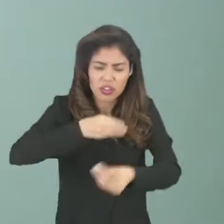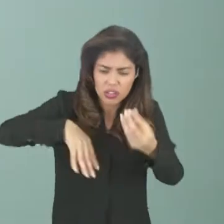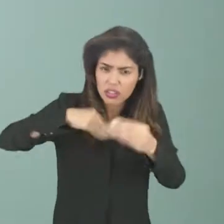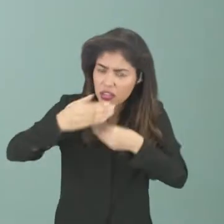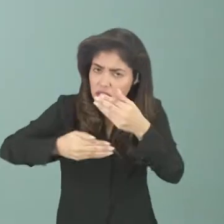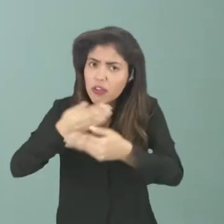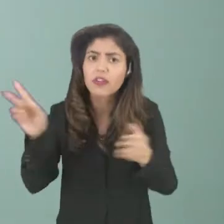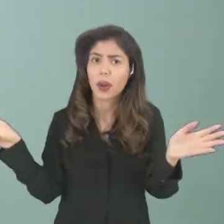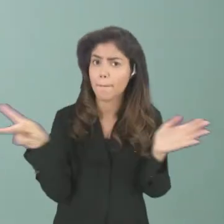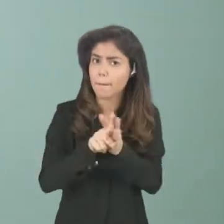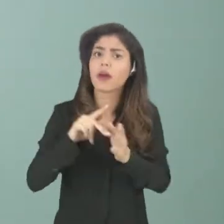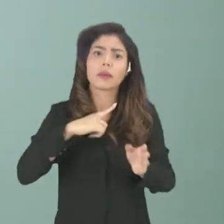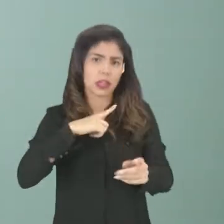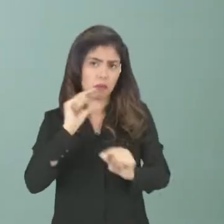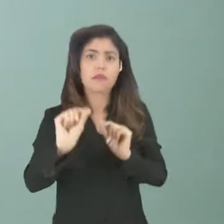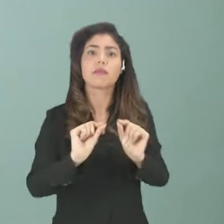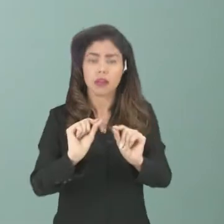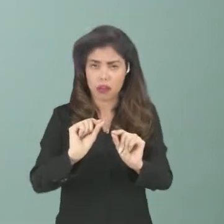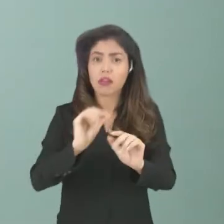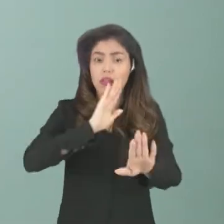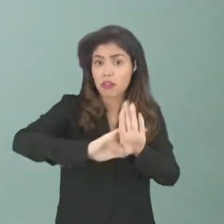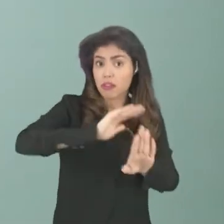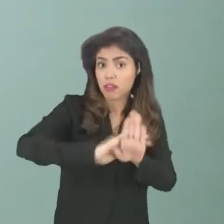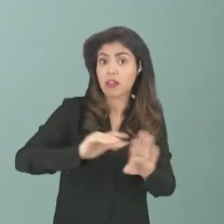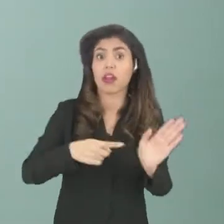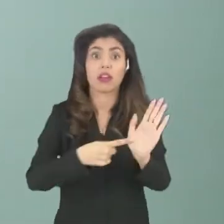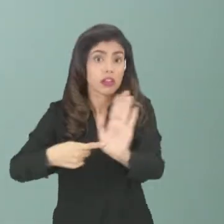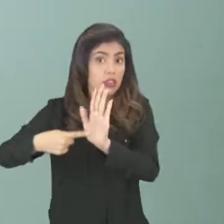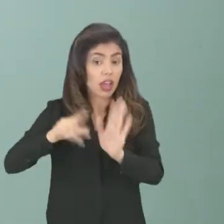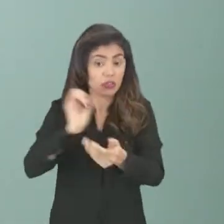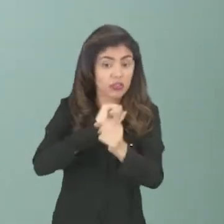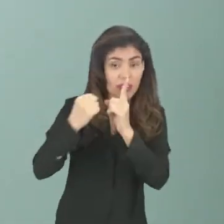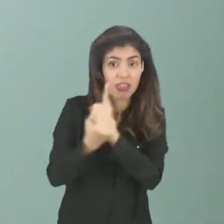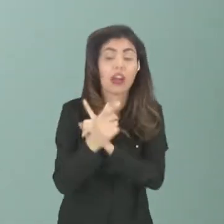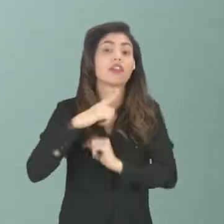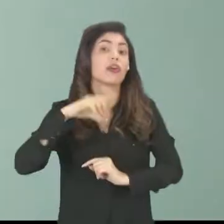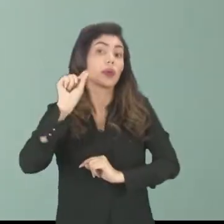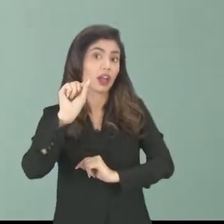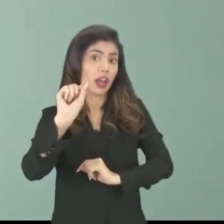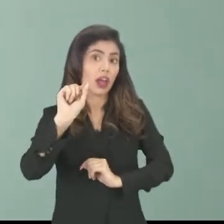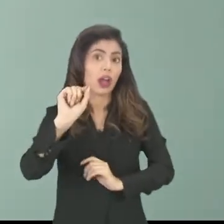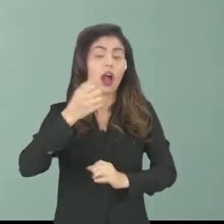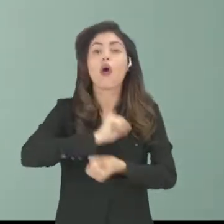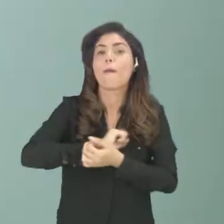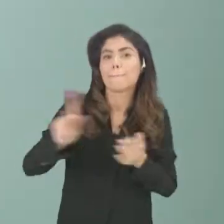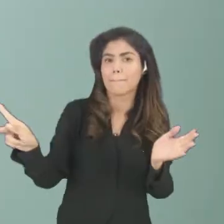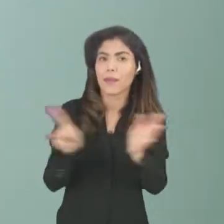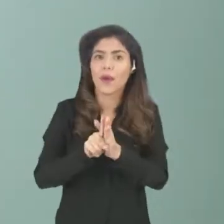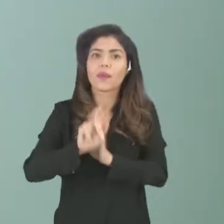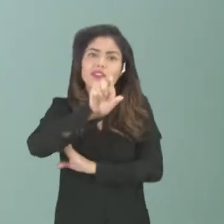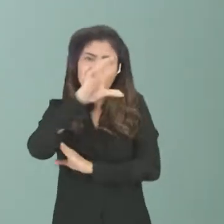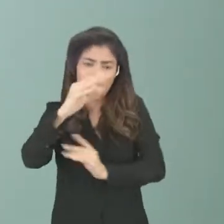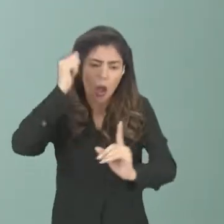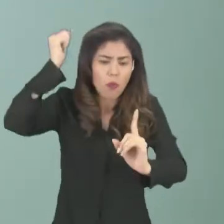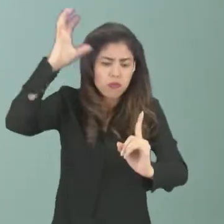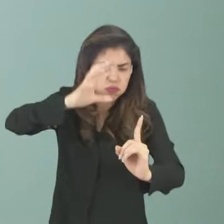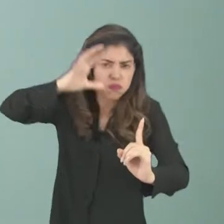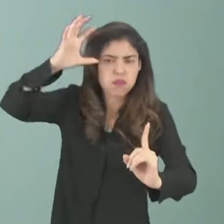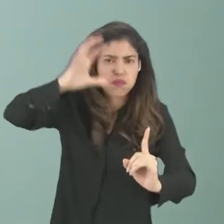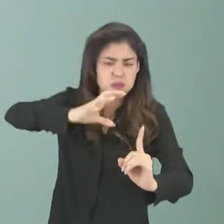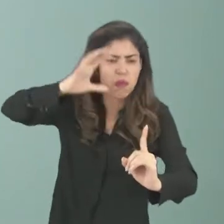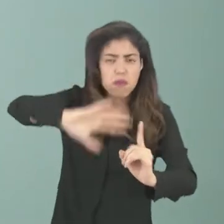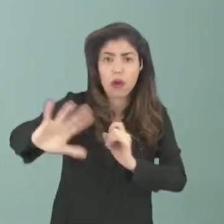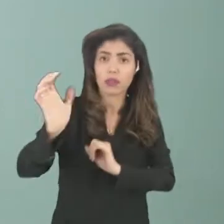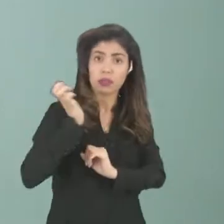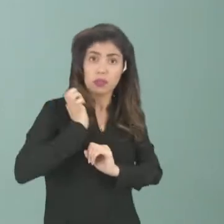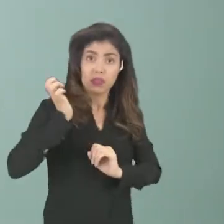desenvolvida pelos socialistas utópicos de que a fundação da sociedade, ela é um instrumento de classe, de opressão dos